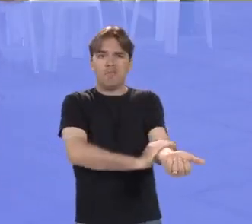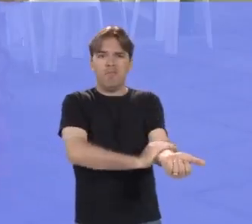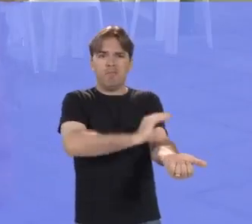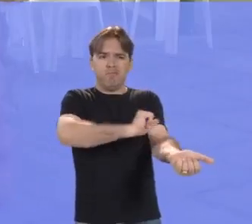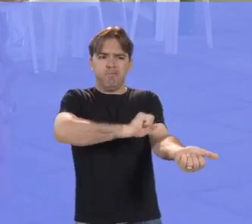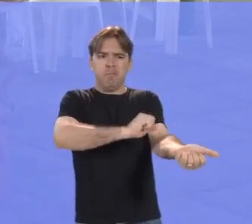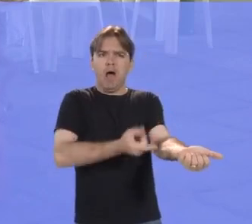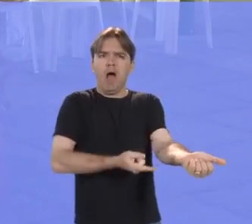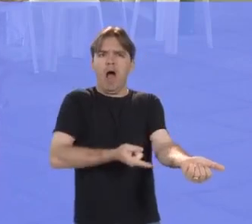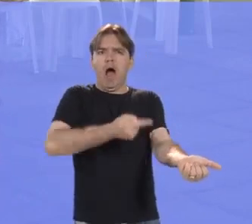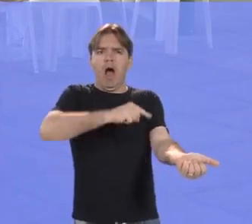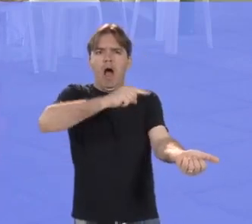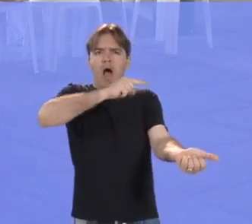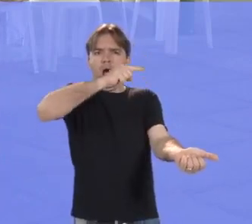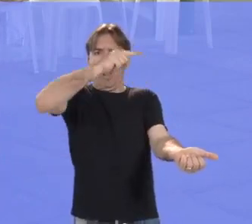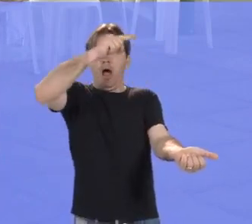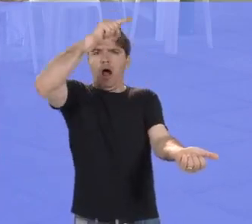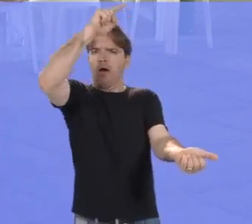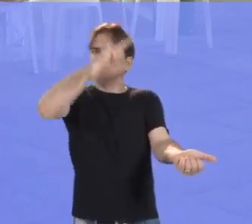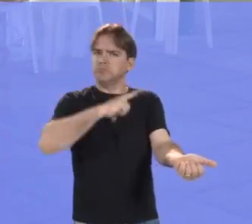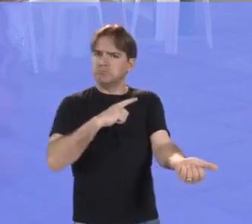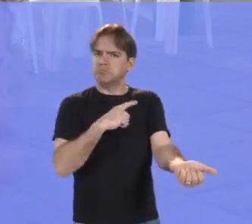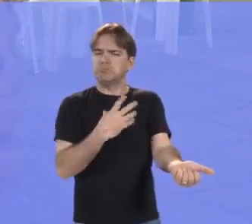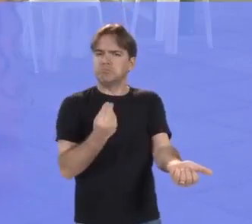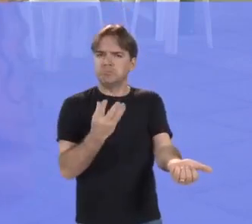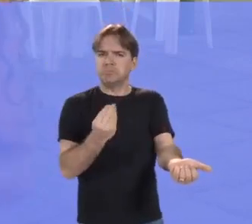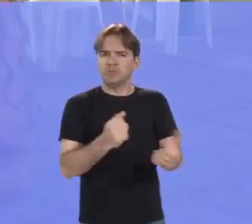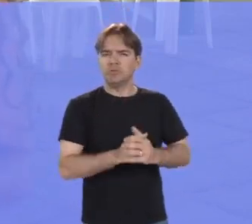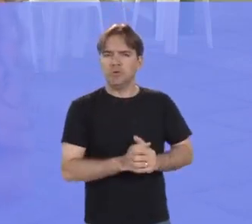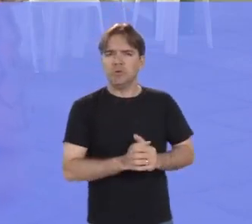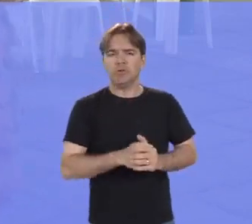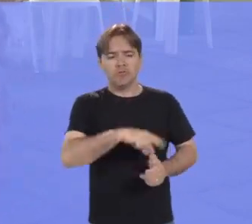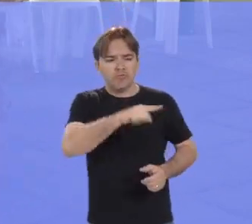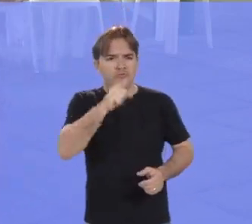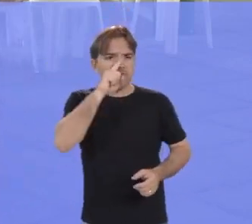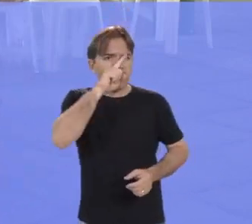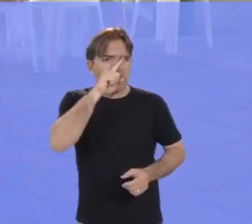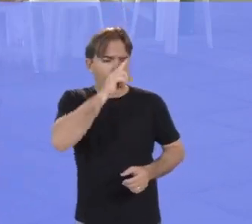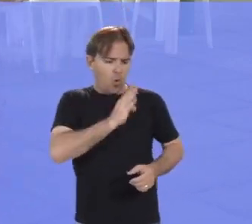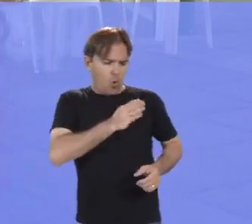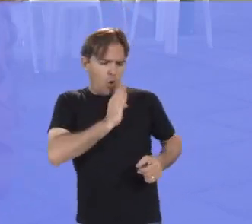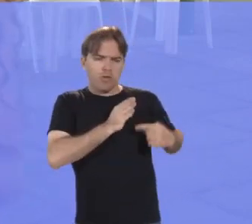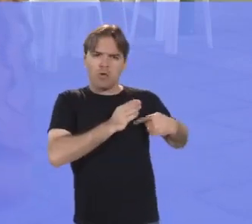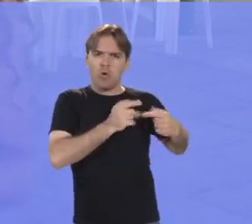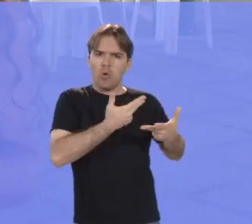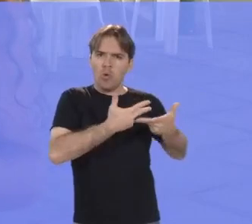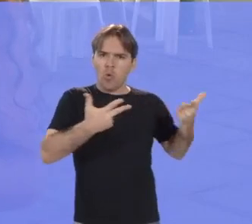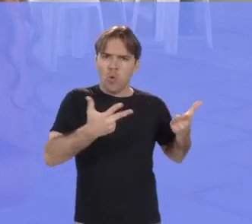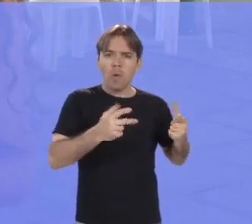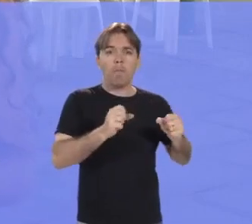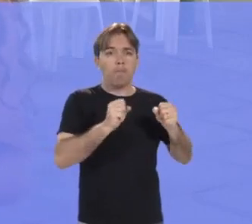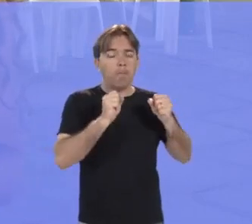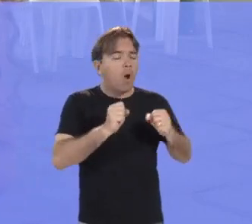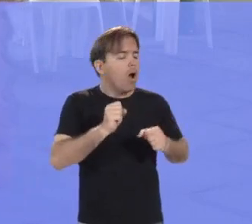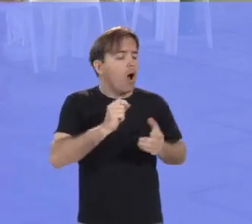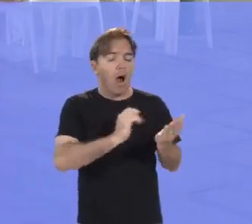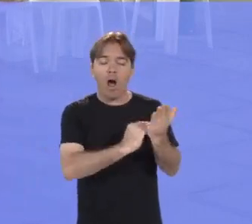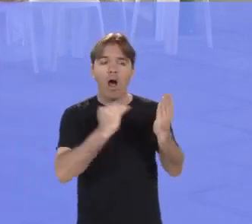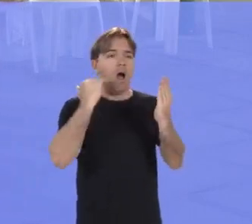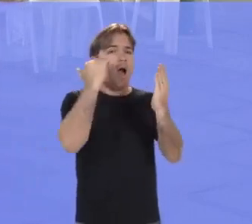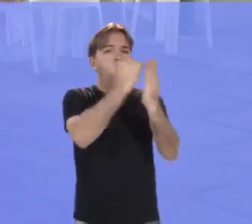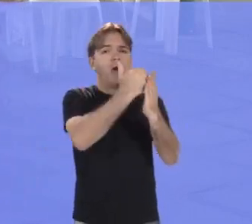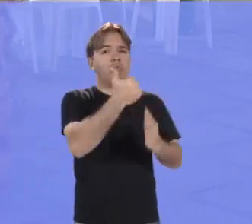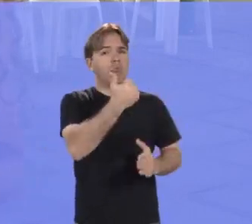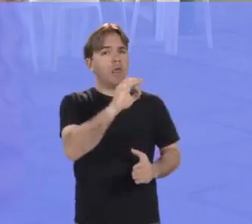indígena. Além disso, sobre o risco cardiovascular, a gente percebeu que realmente existe um risco altíssimo de morte